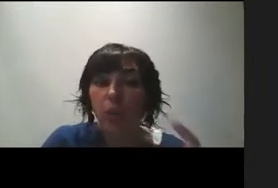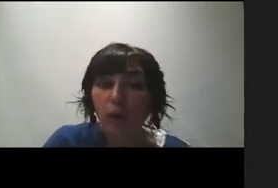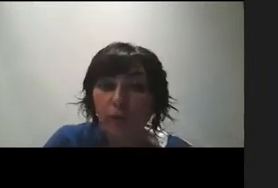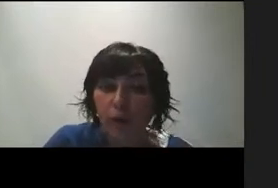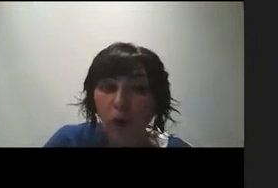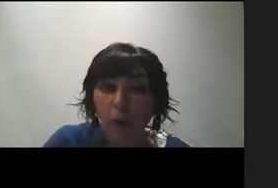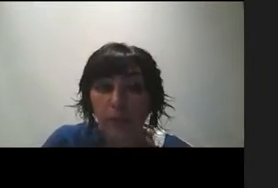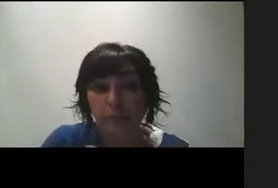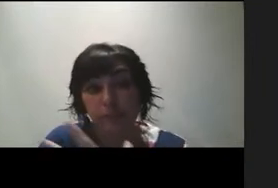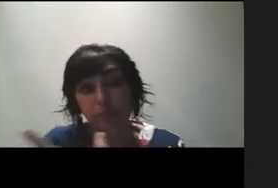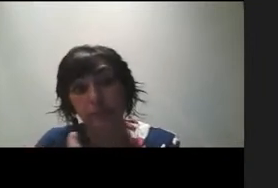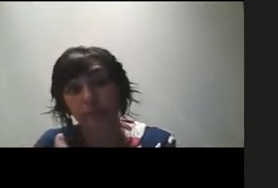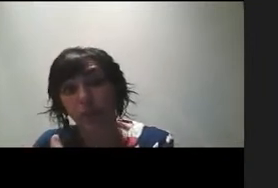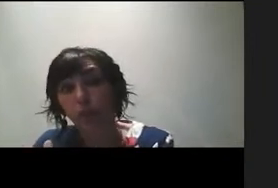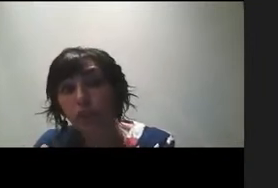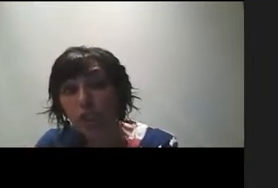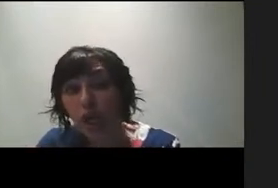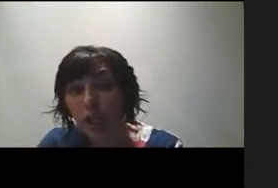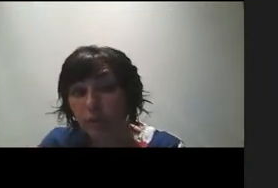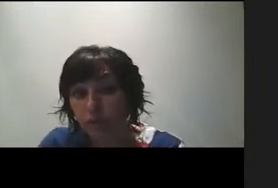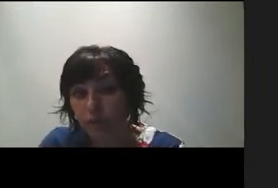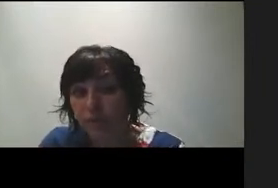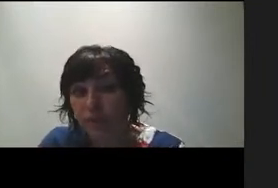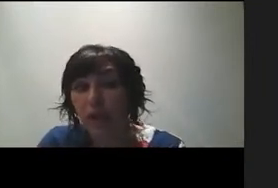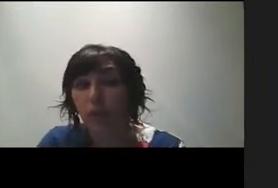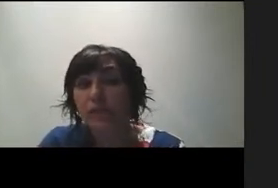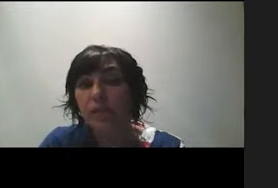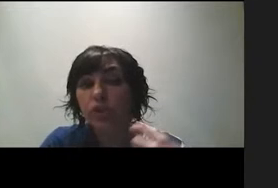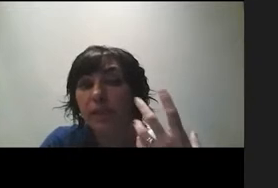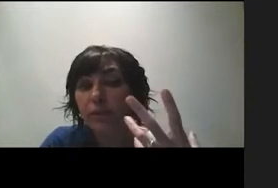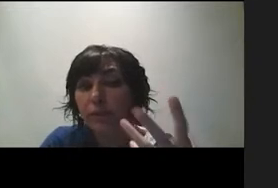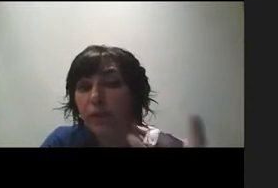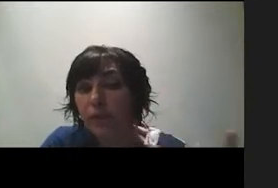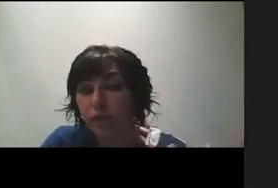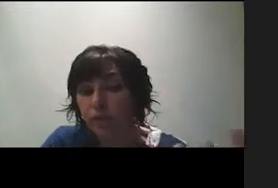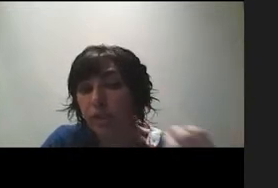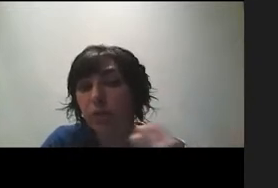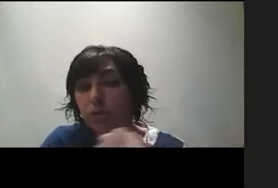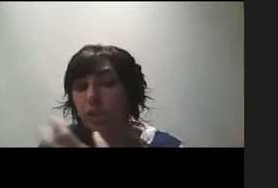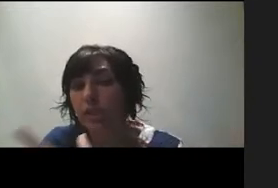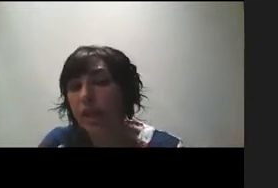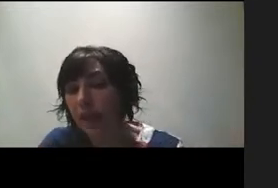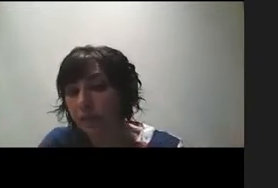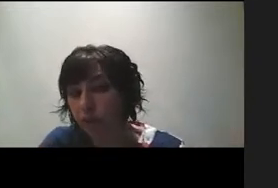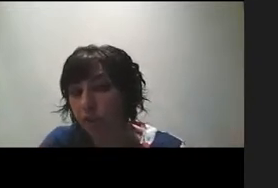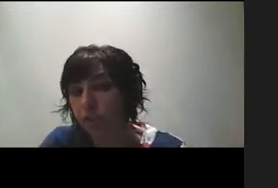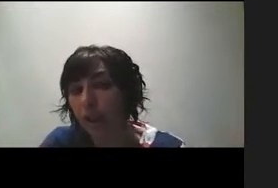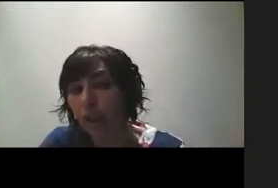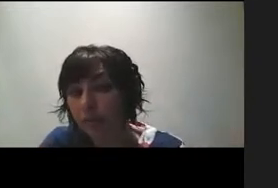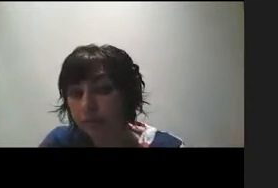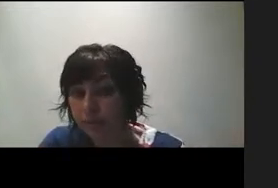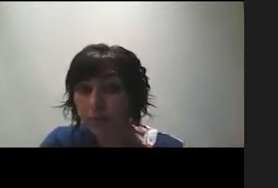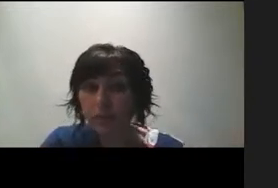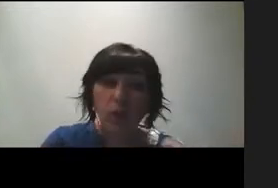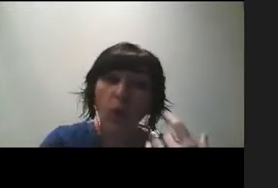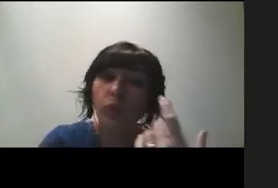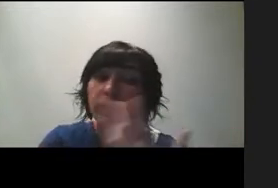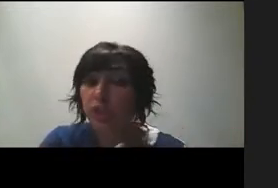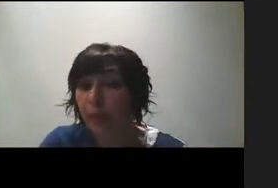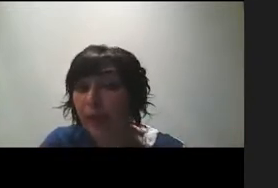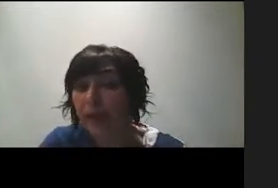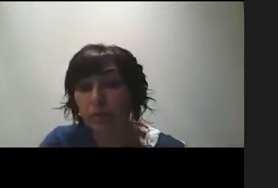de igual forma os banhos Quais são os benefícios que os clientes têm